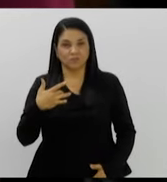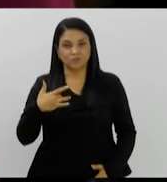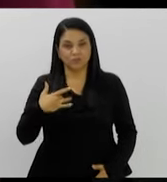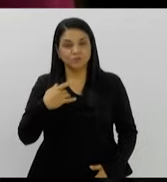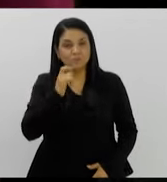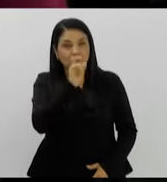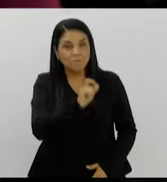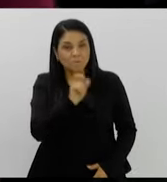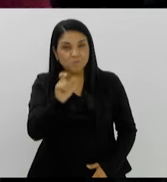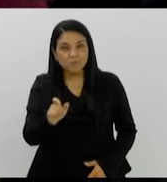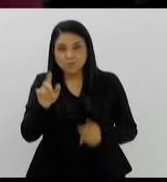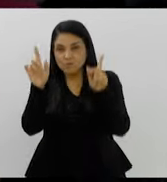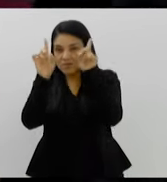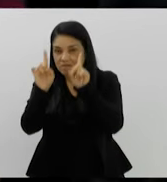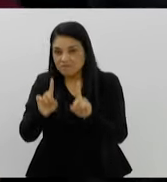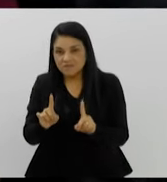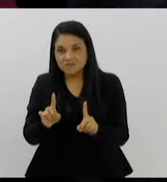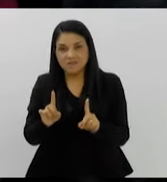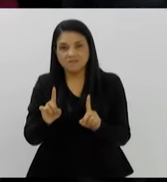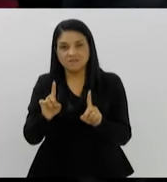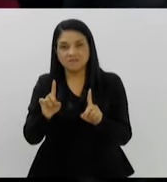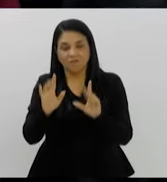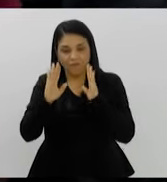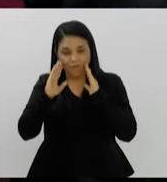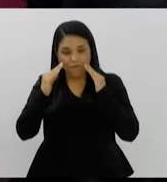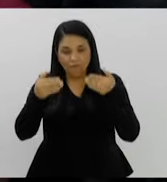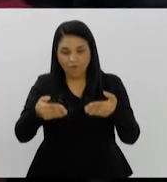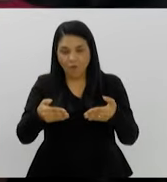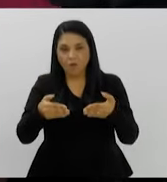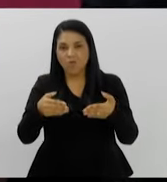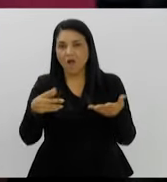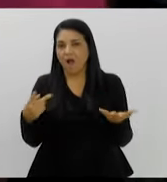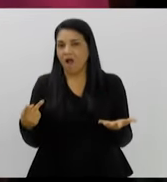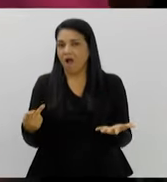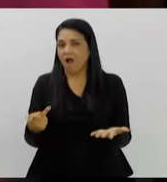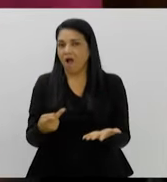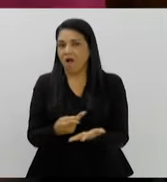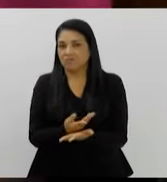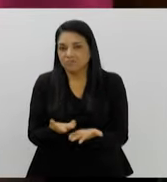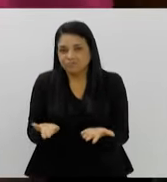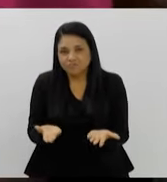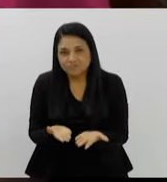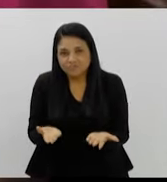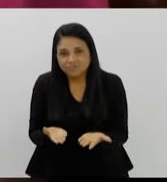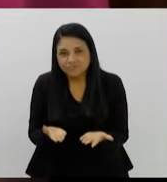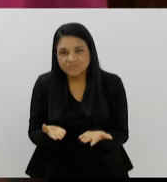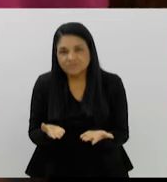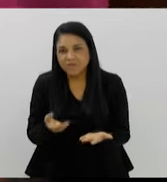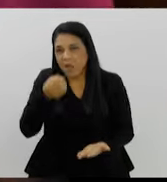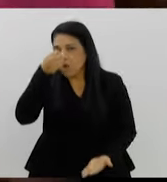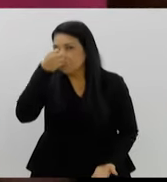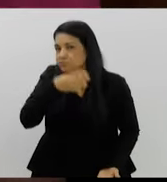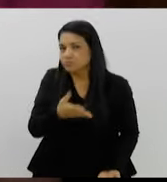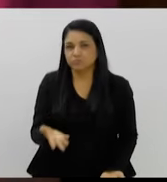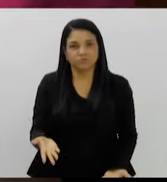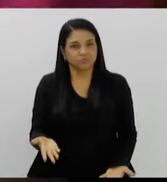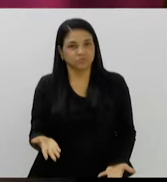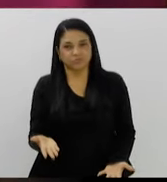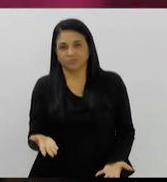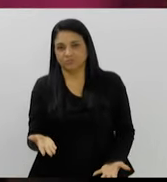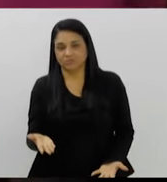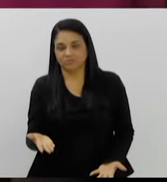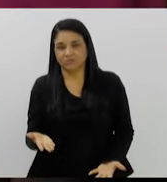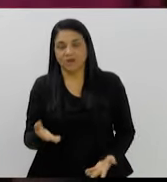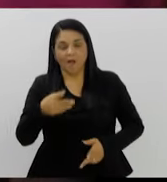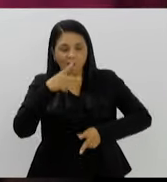pessoas com deficiência o que vem acontecendo é uma verdadeira aberração e o a